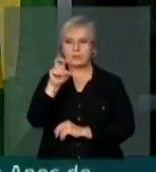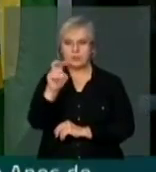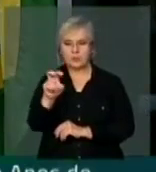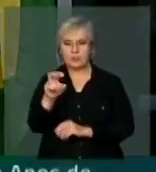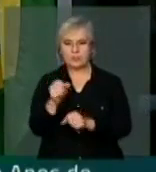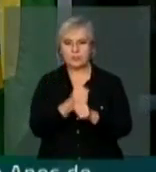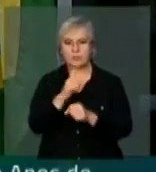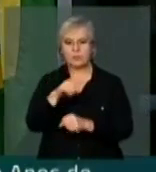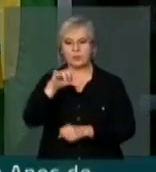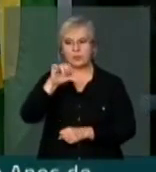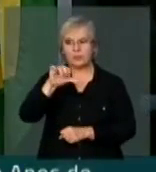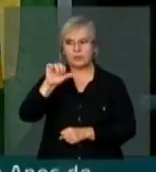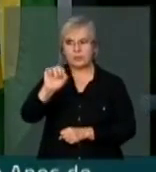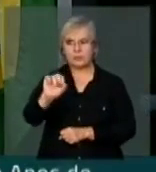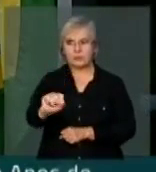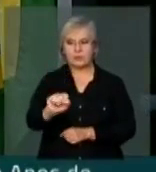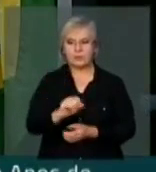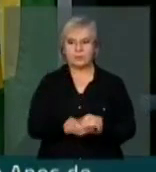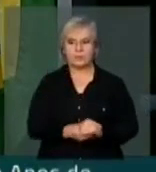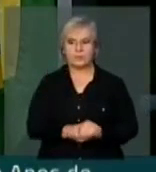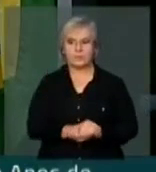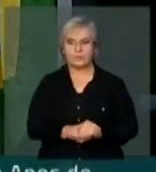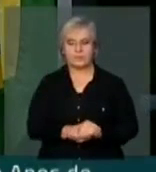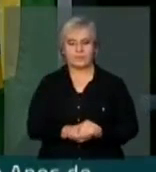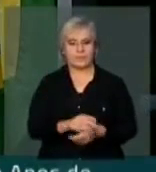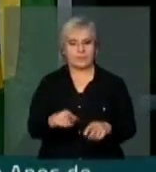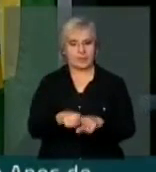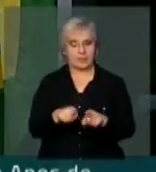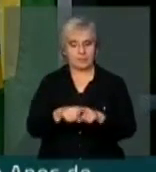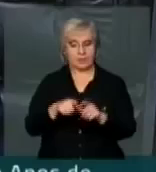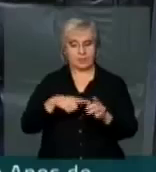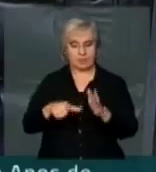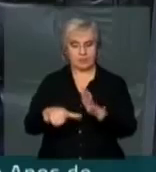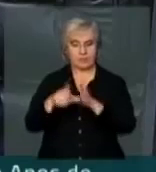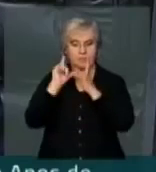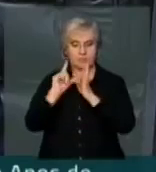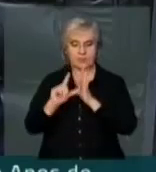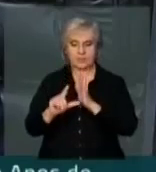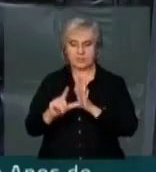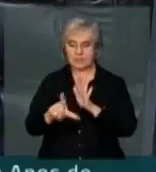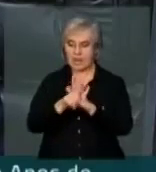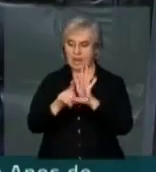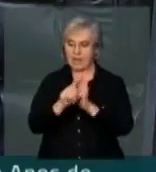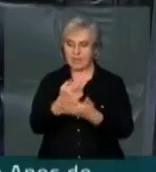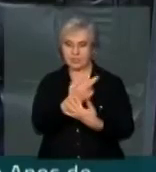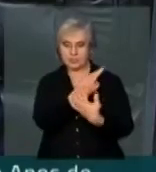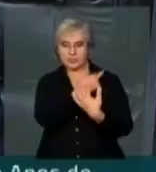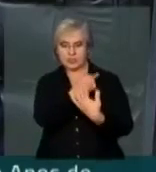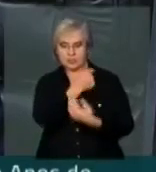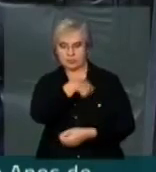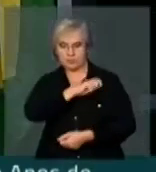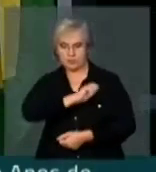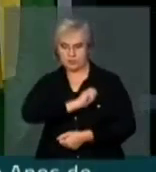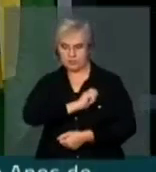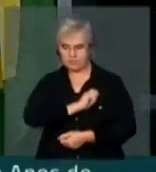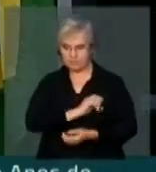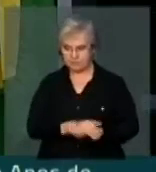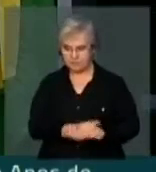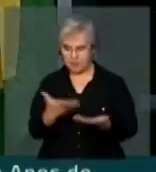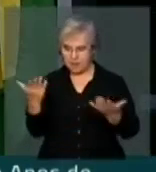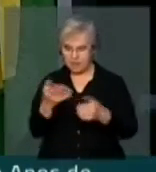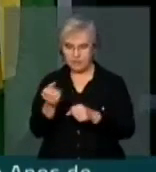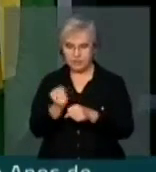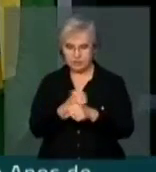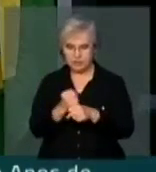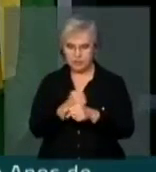9.755 de 1998, precursora da Lei de Responsabilidade Fiscal. Neste ano